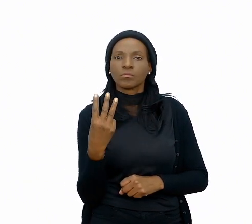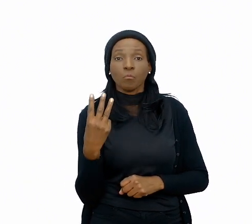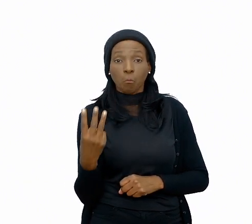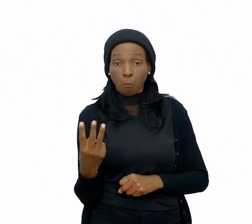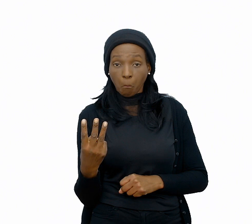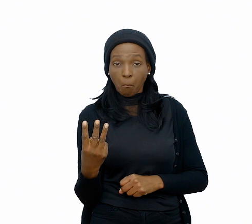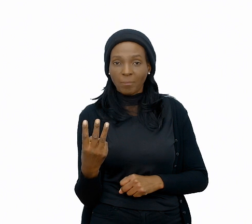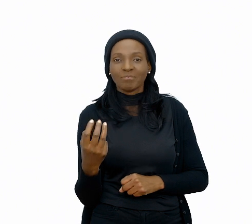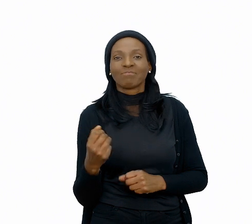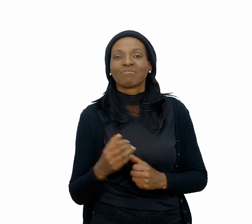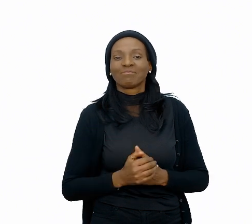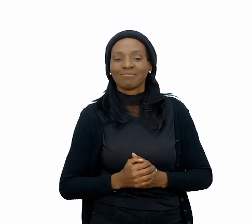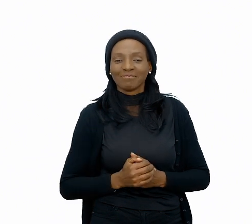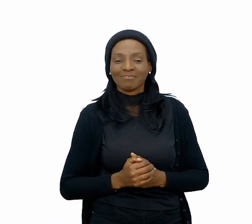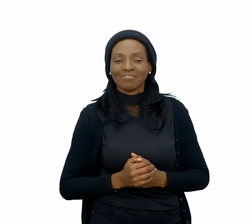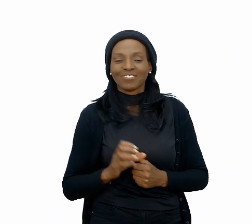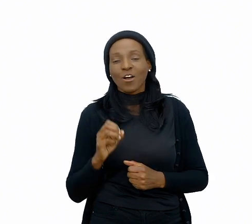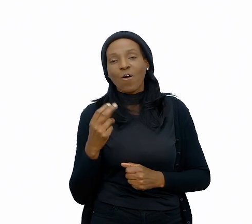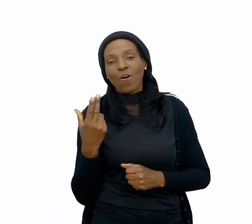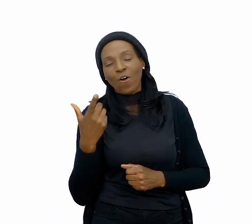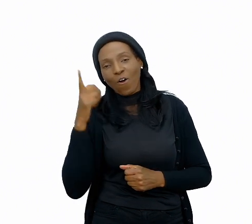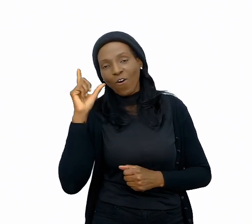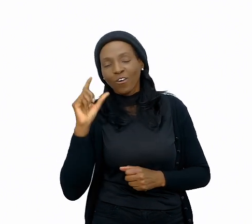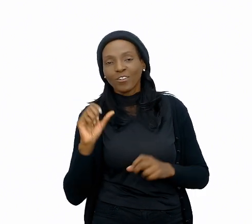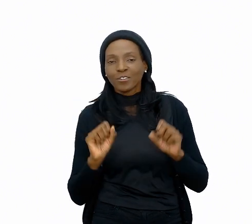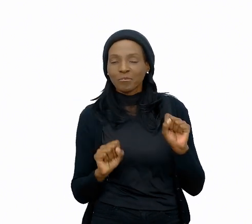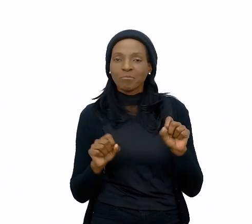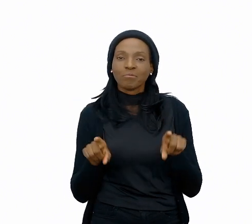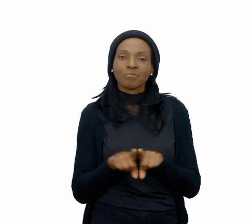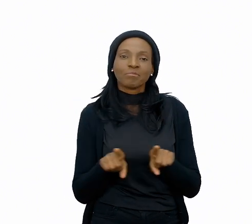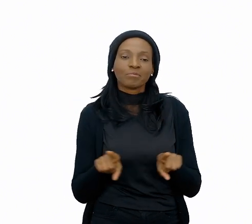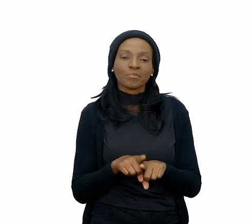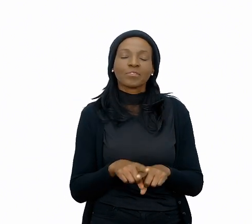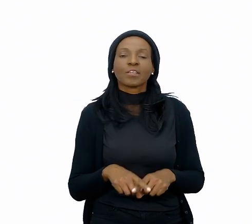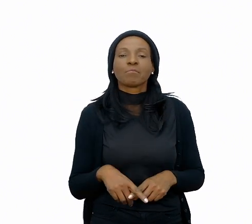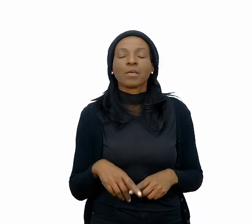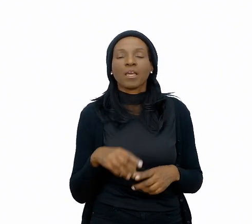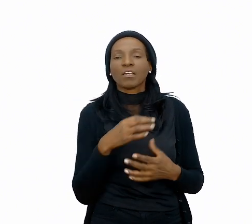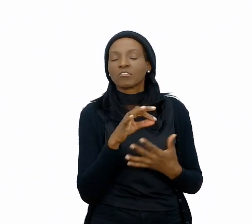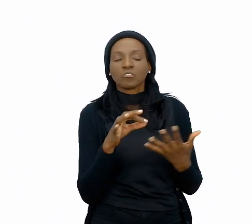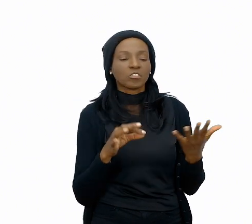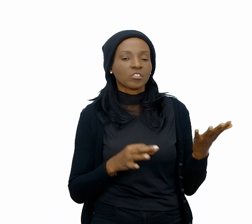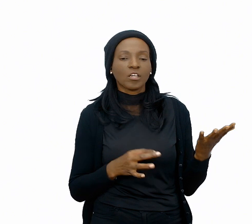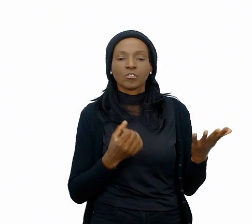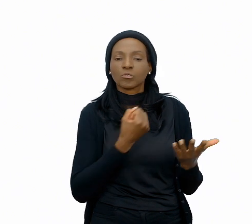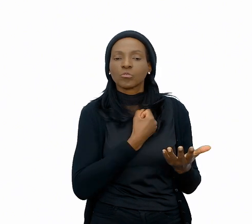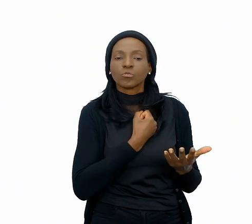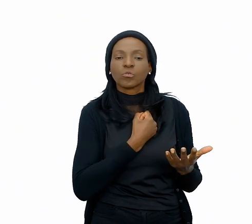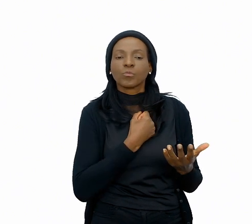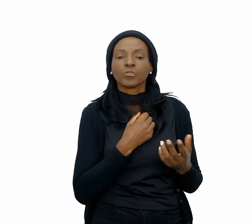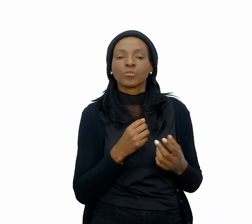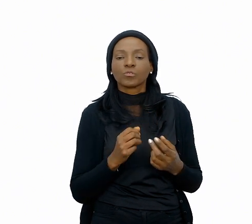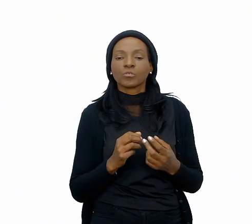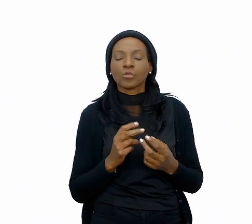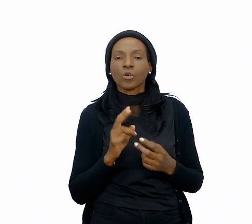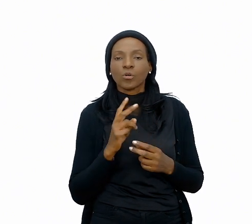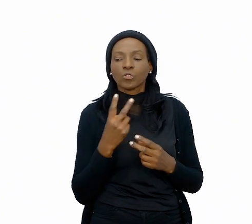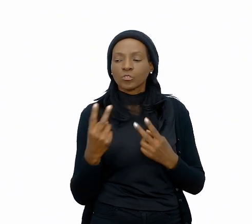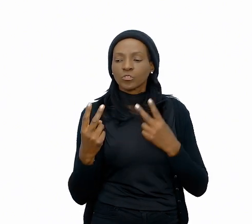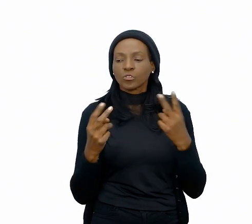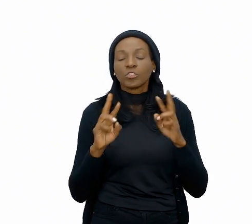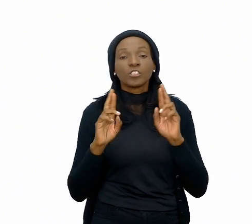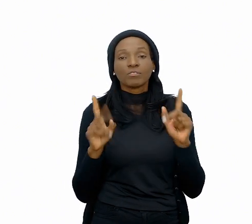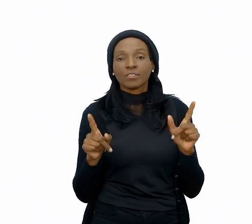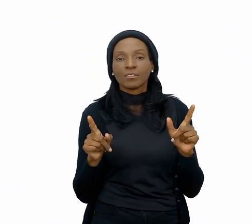3.333, né? Outros que podem ter aí nos nossos critérios, os números com algarismos diferentes.